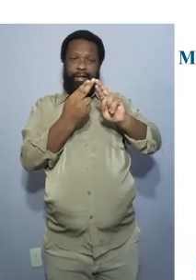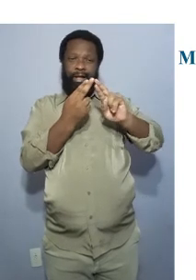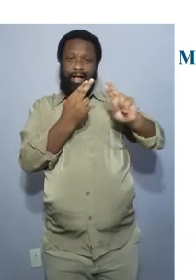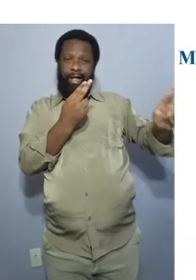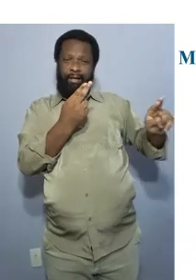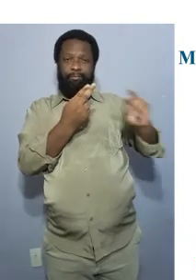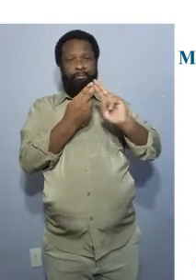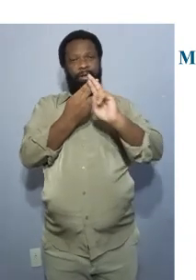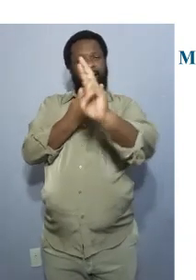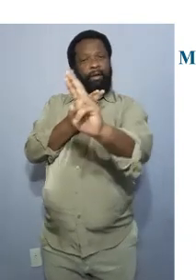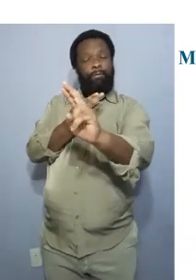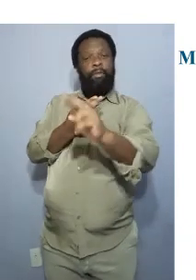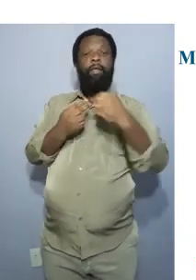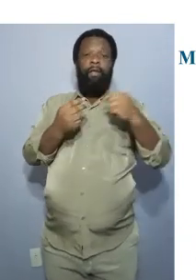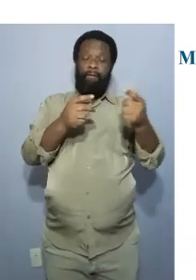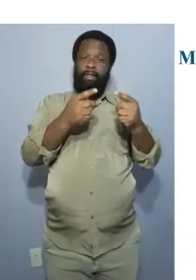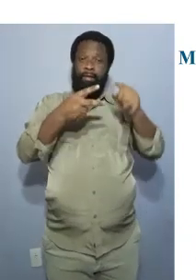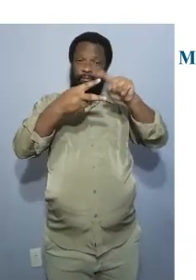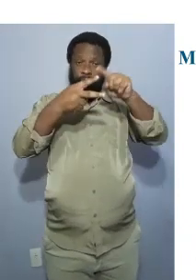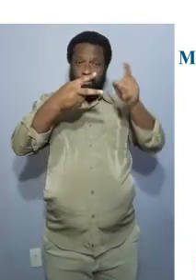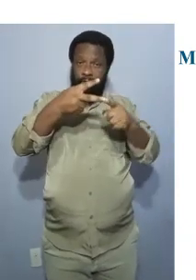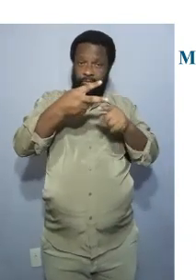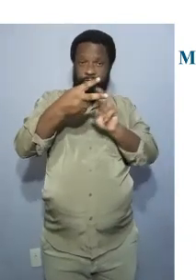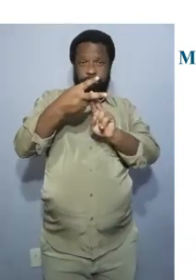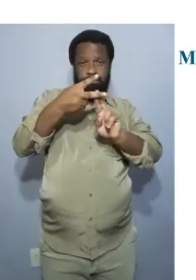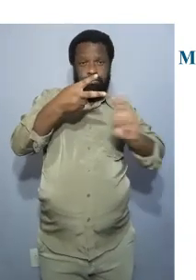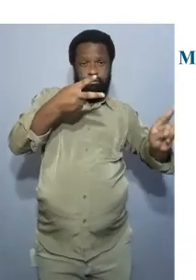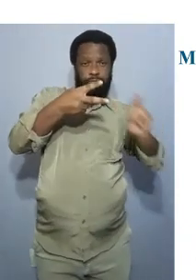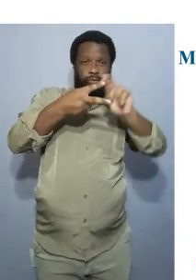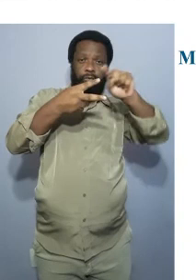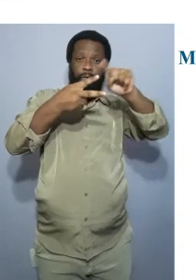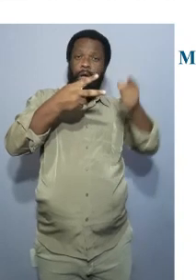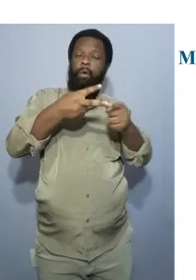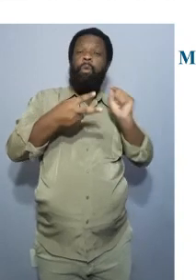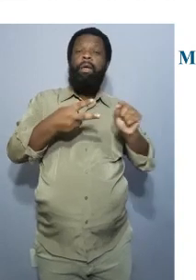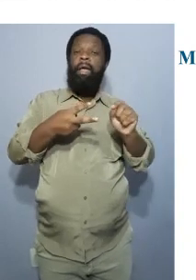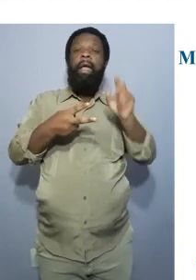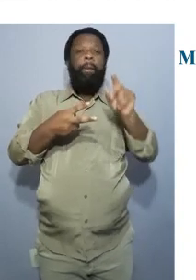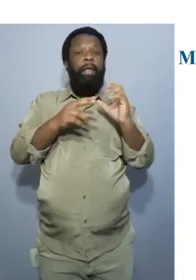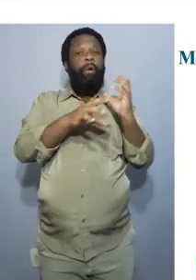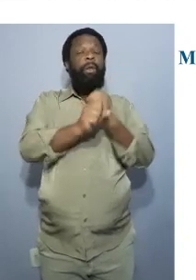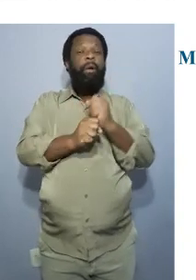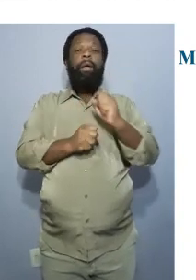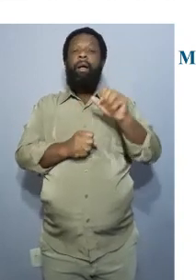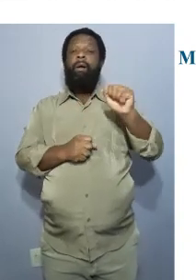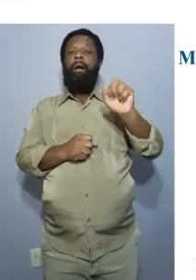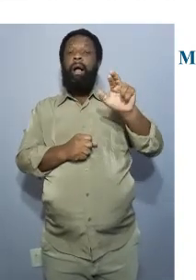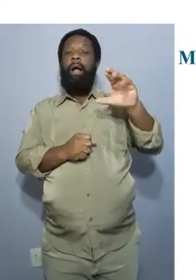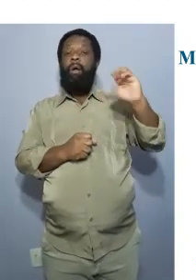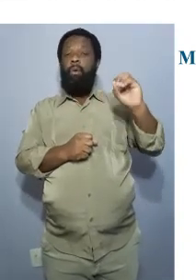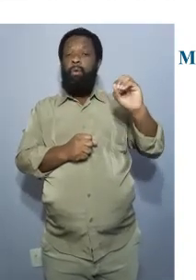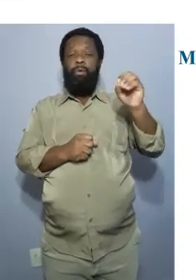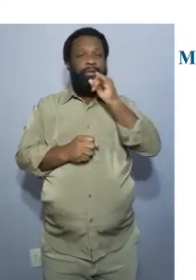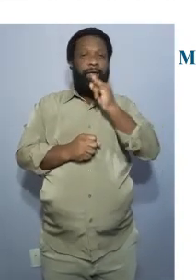raios, e aí o ângulo que é formado entre esses raios pode ser calculado como exatamente o arco.